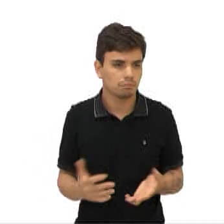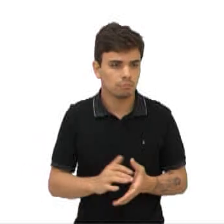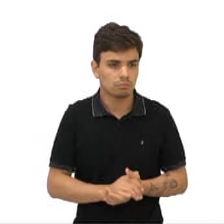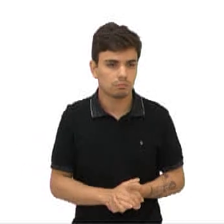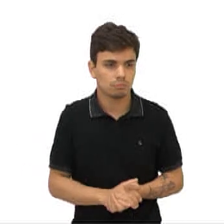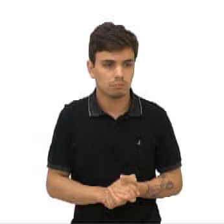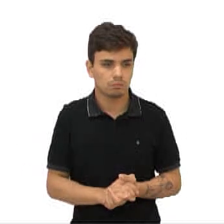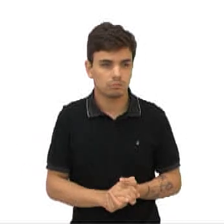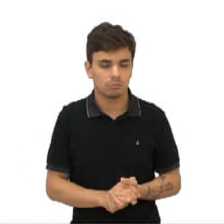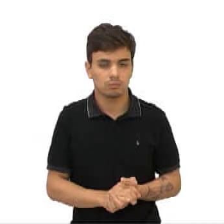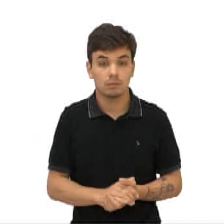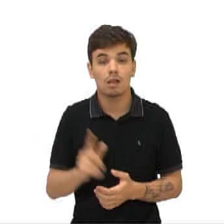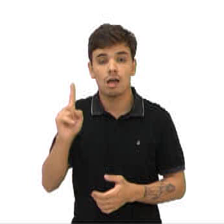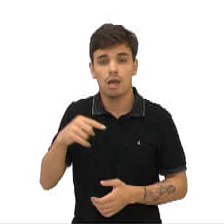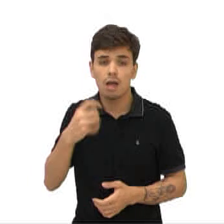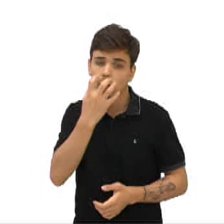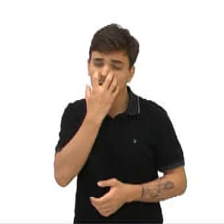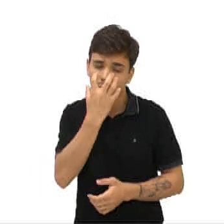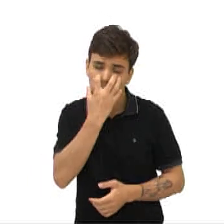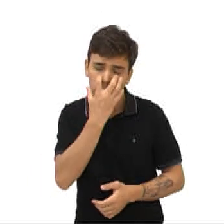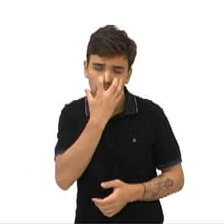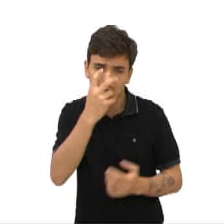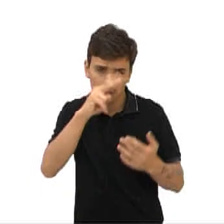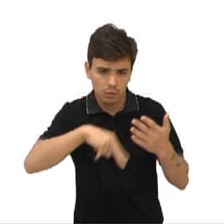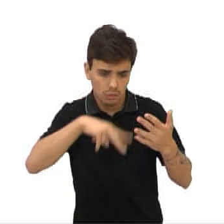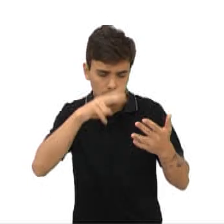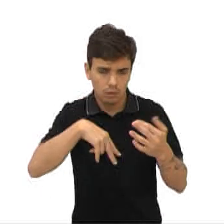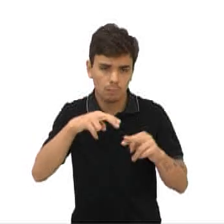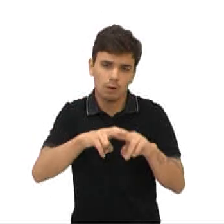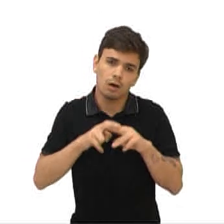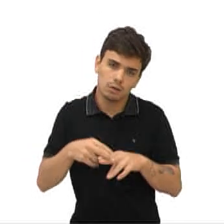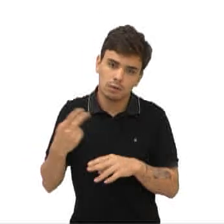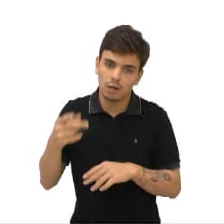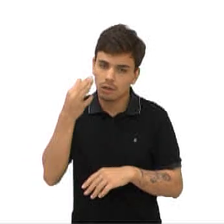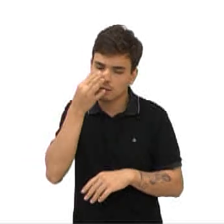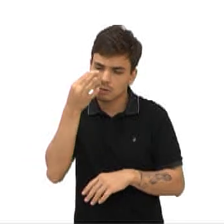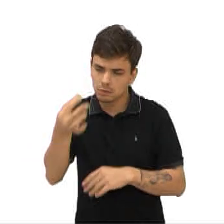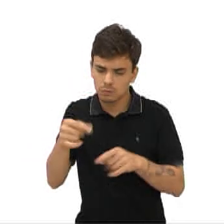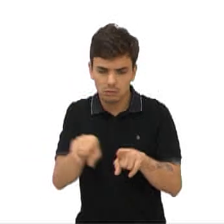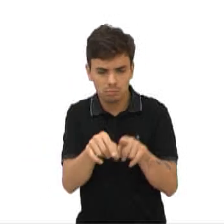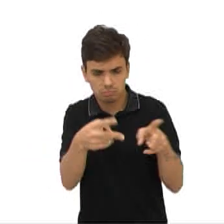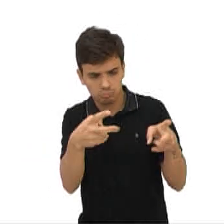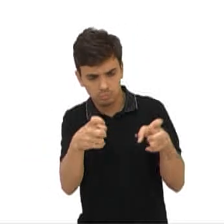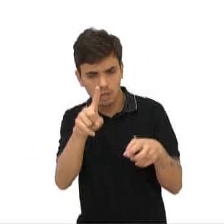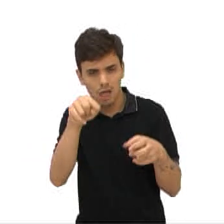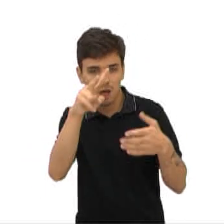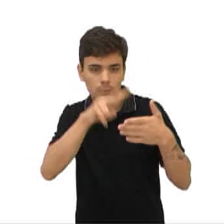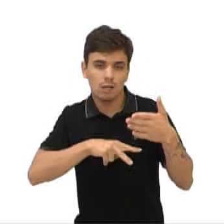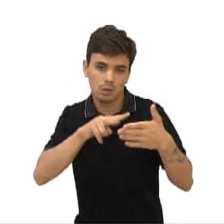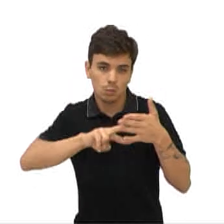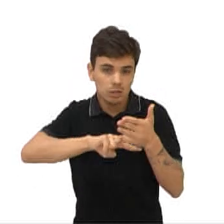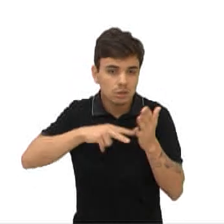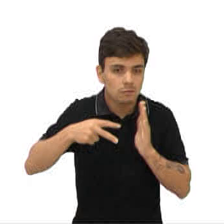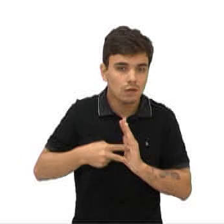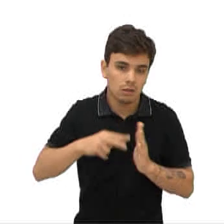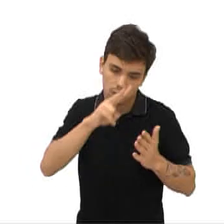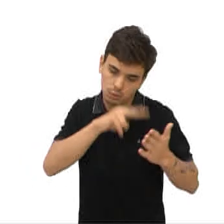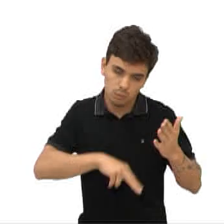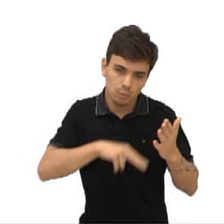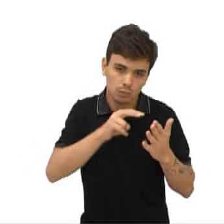A leitora do mundo é a cachorrinha, né? Pois a atenção dela, a observação, sempre foi uma leitura muito